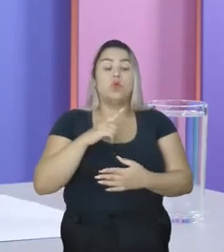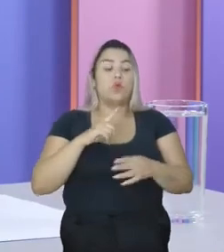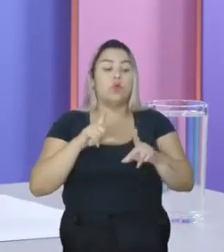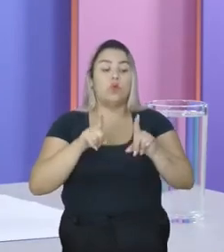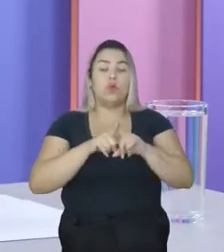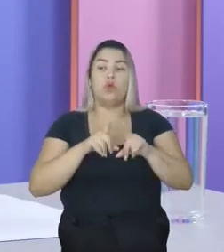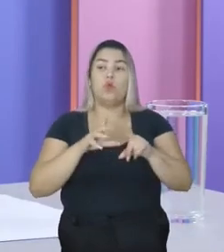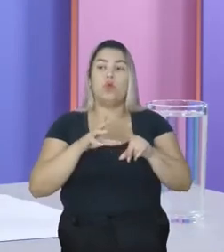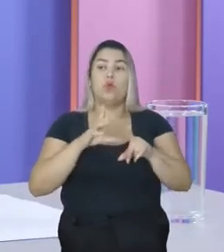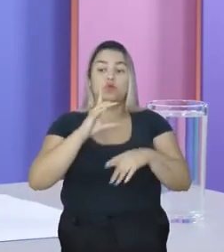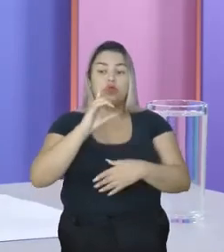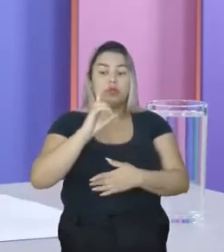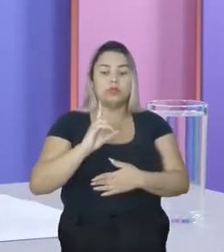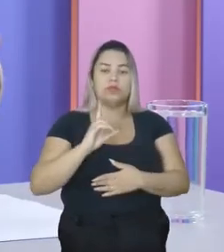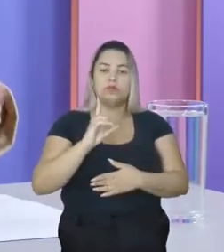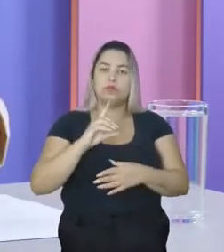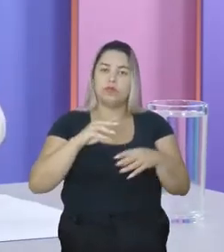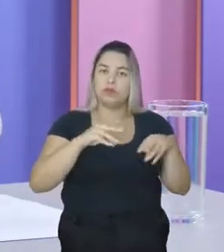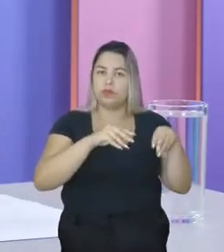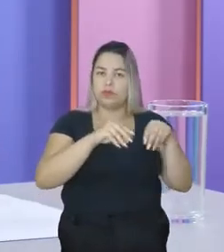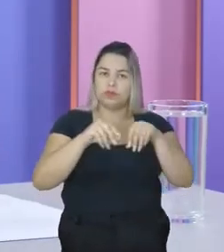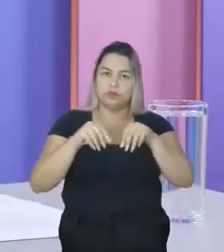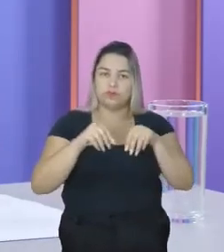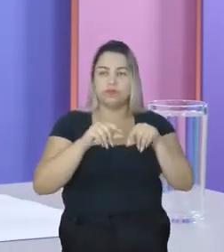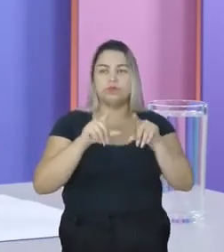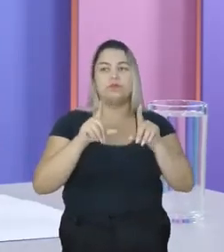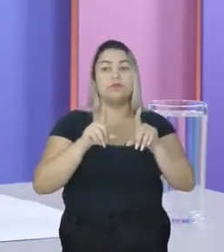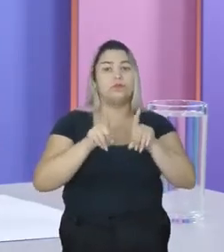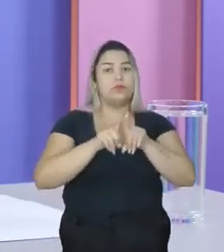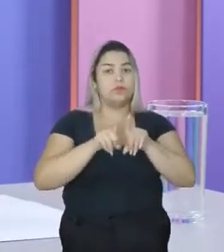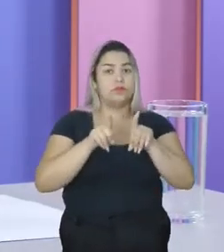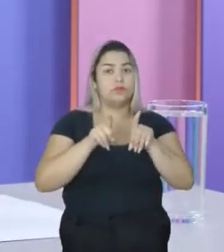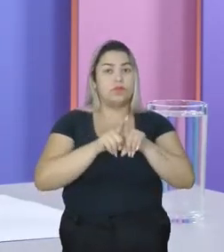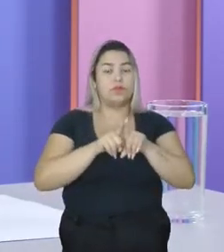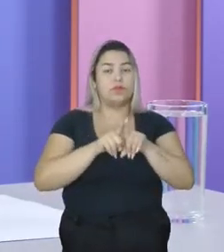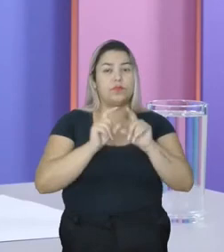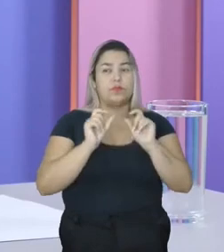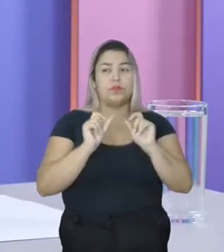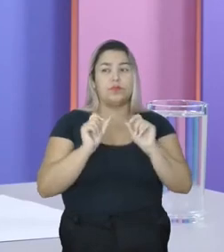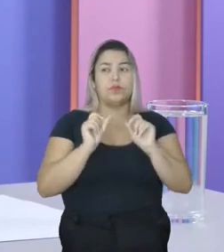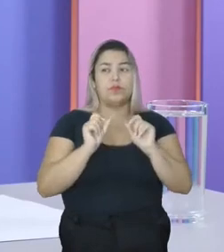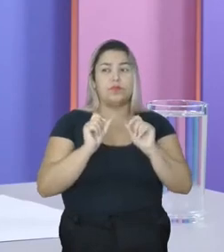o direito à terra, passa necessariamente por